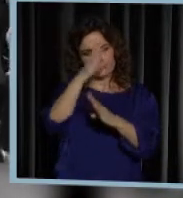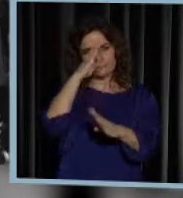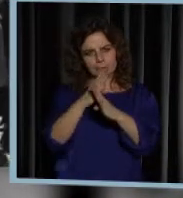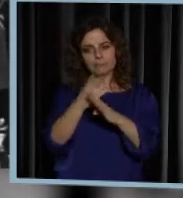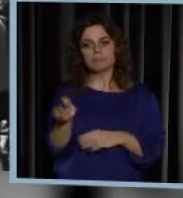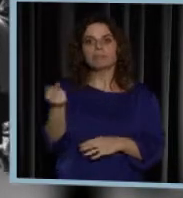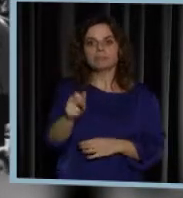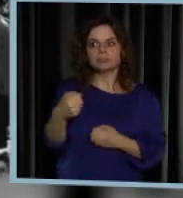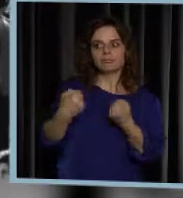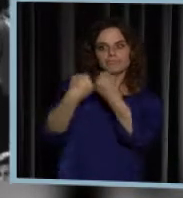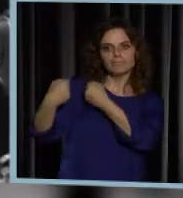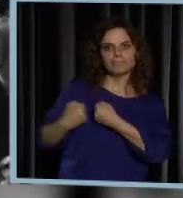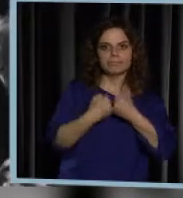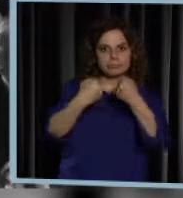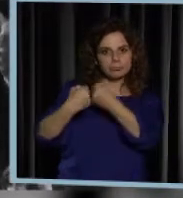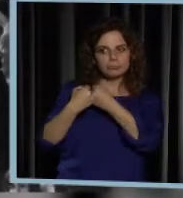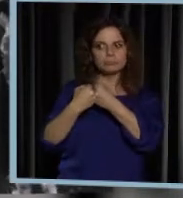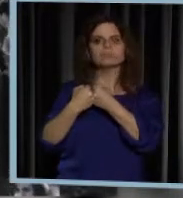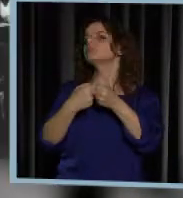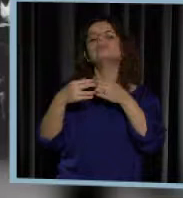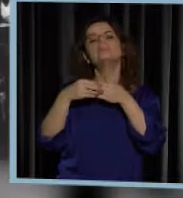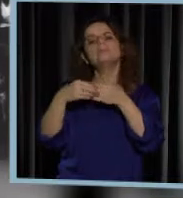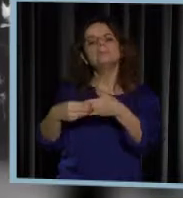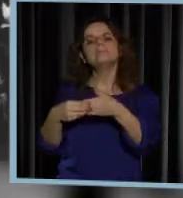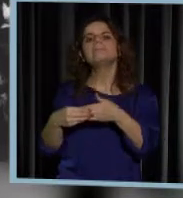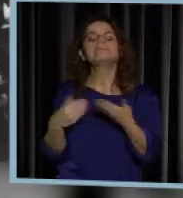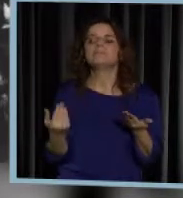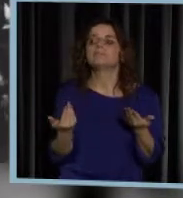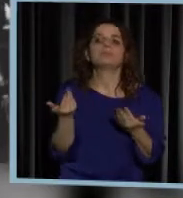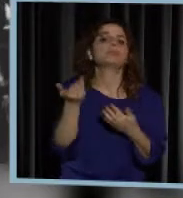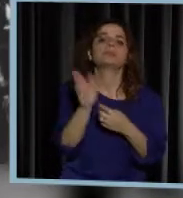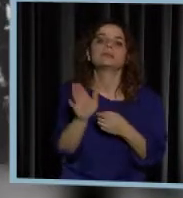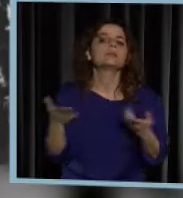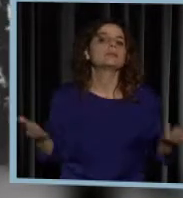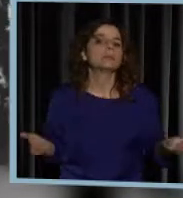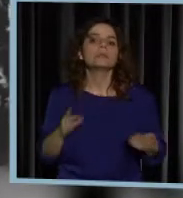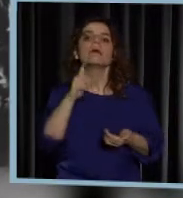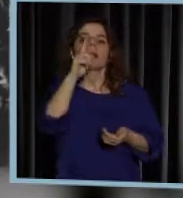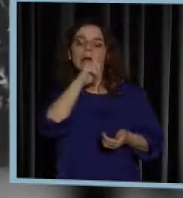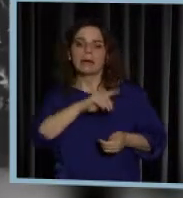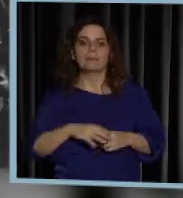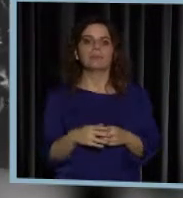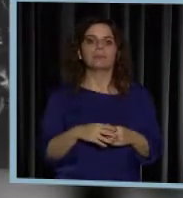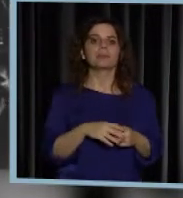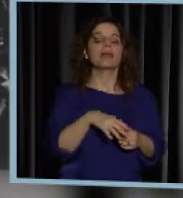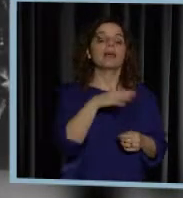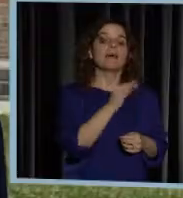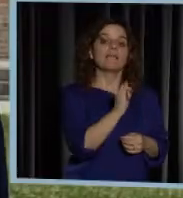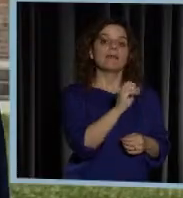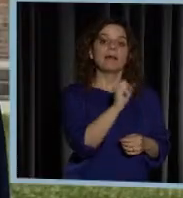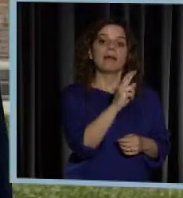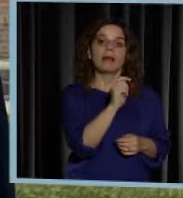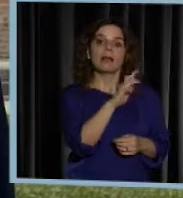surgiram opositores, liderados por nomes como Eurico